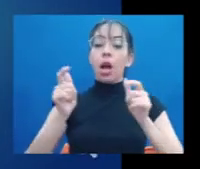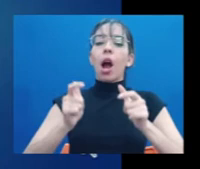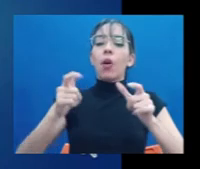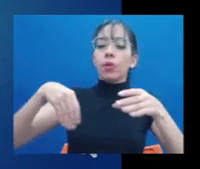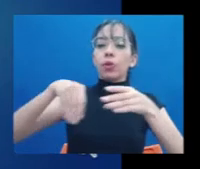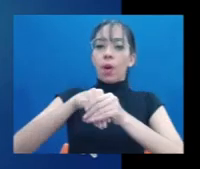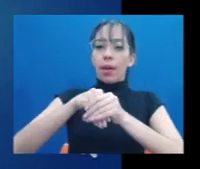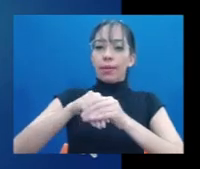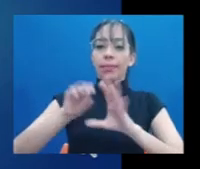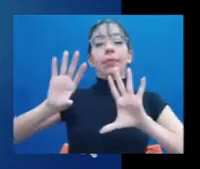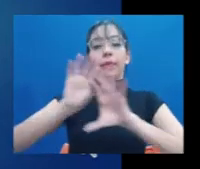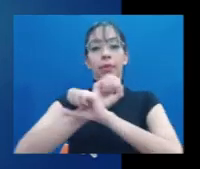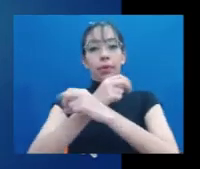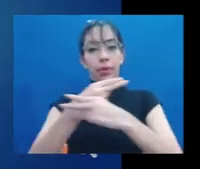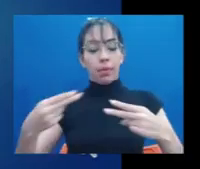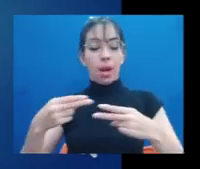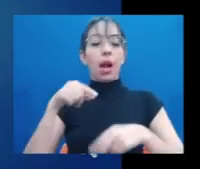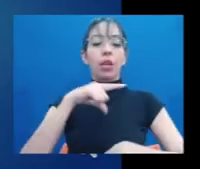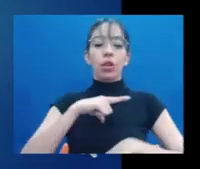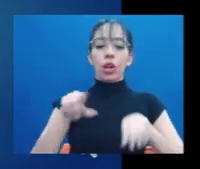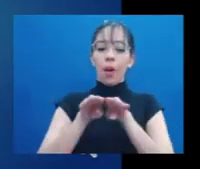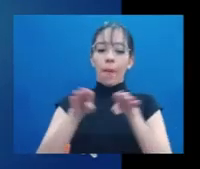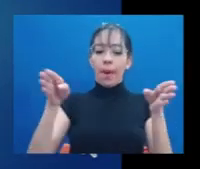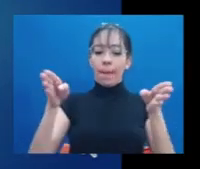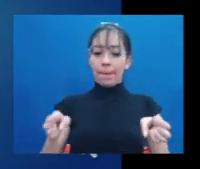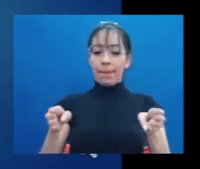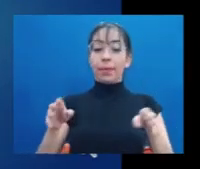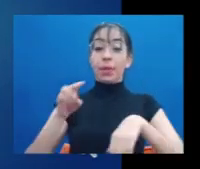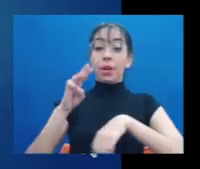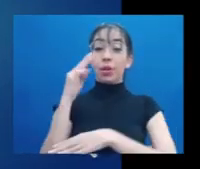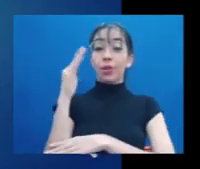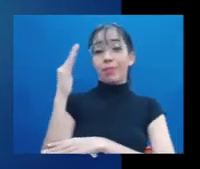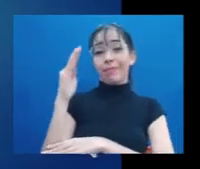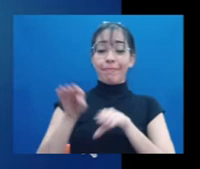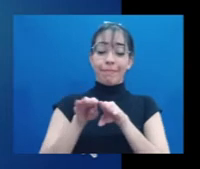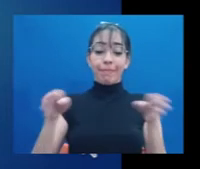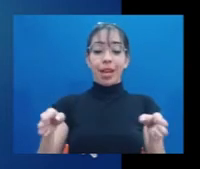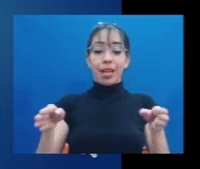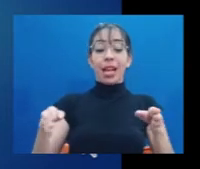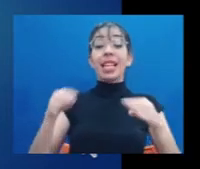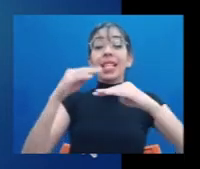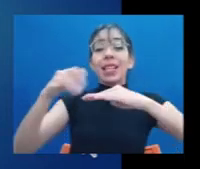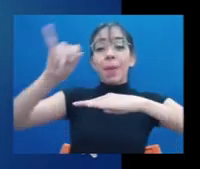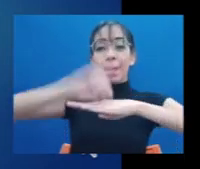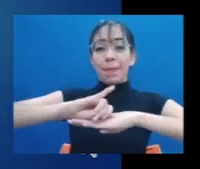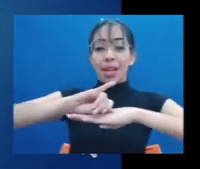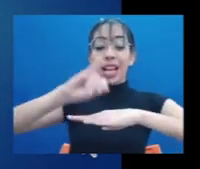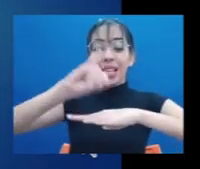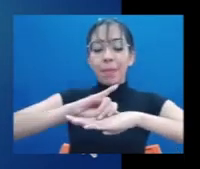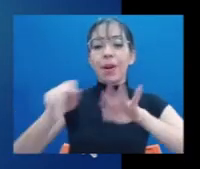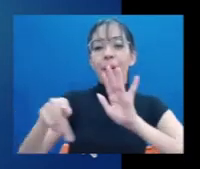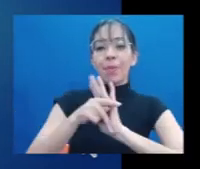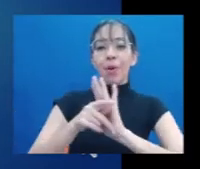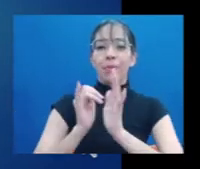esquentar o terrário. Então, o terrário é esse ambiente climatizado onde ficam os animais. O objeto estava sobre uma mesa de madeira em